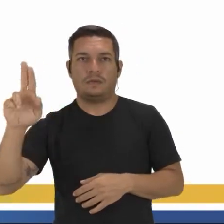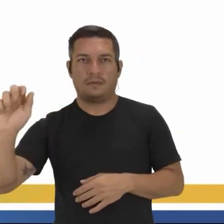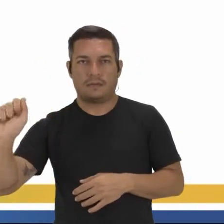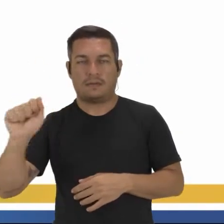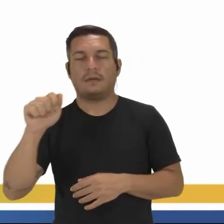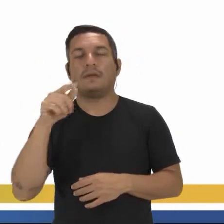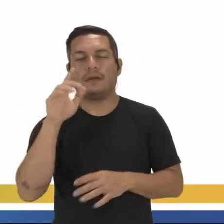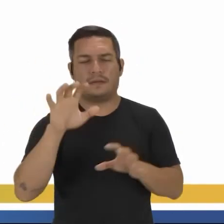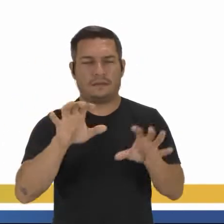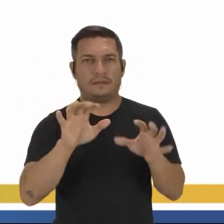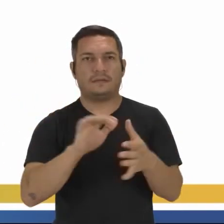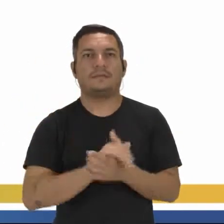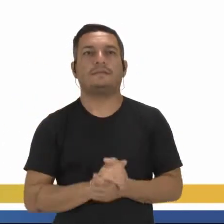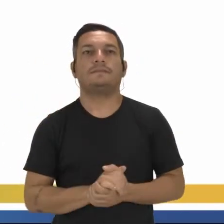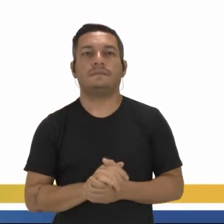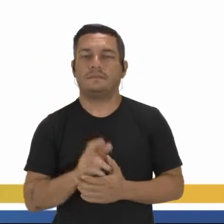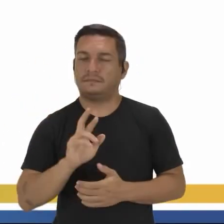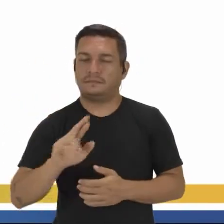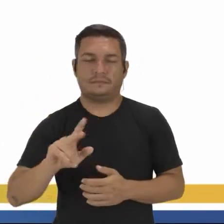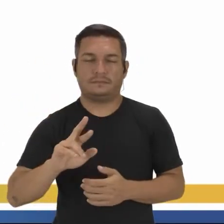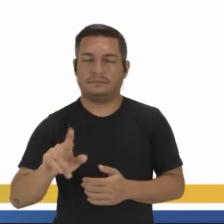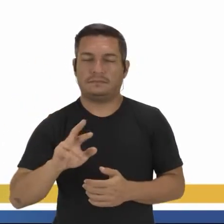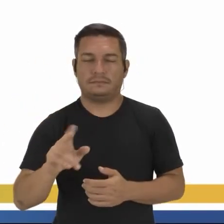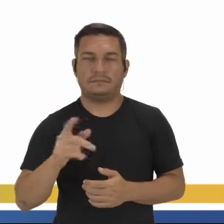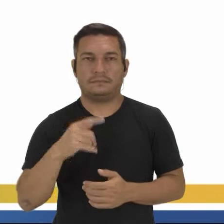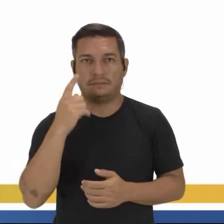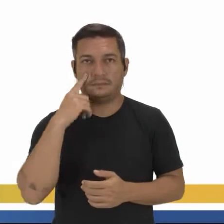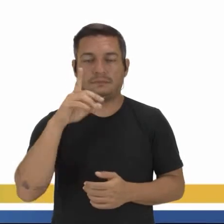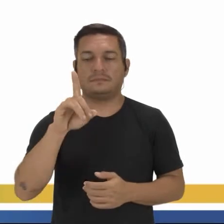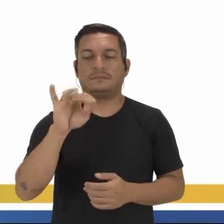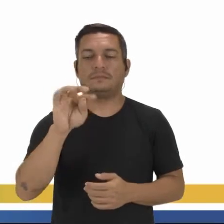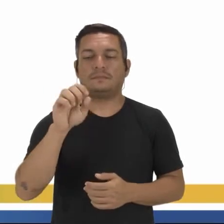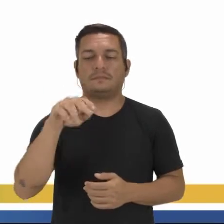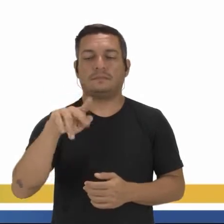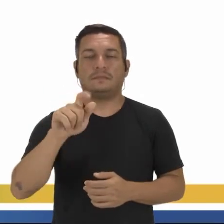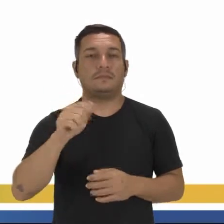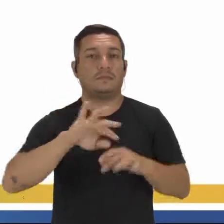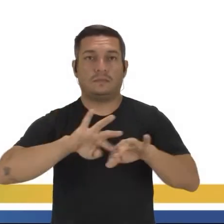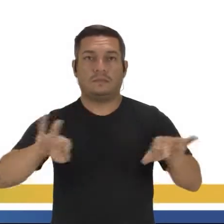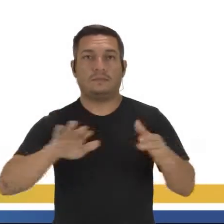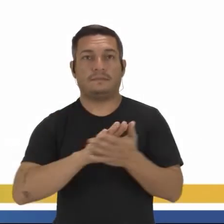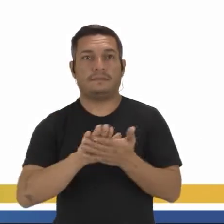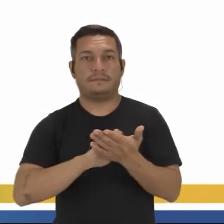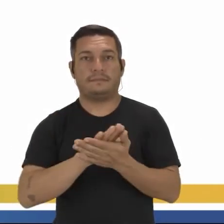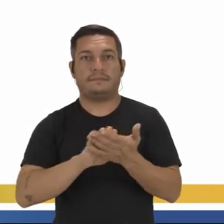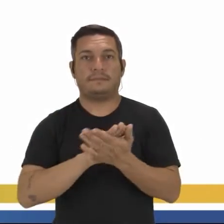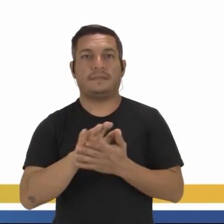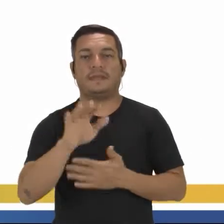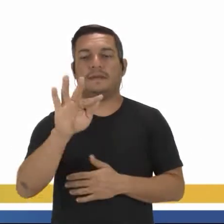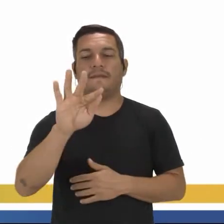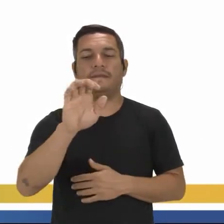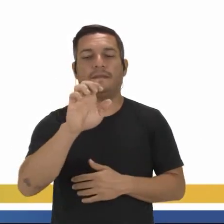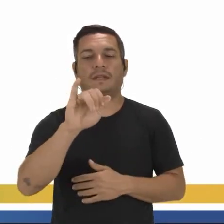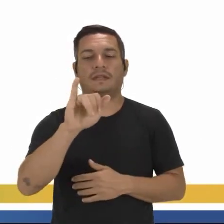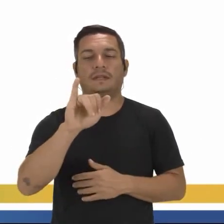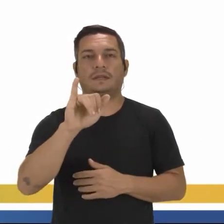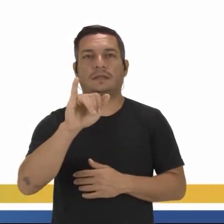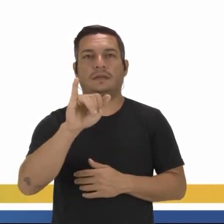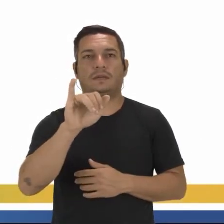É assim que vai ficar? Não, gente. É um ditongo e os ditongos não se separam. Então, fica